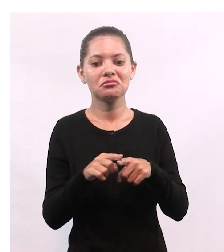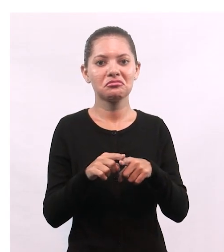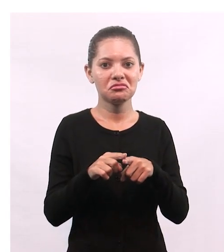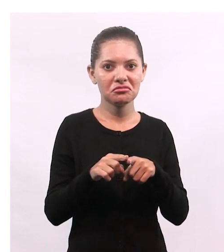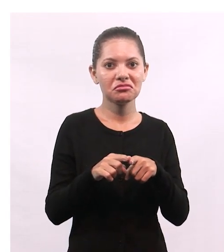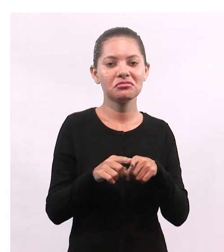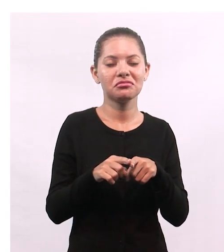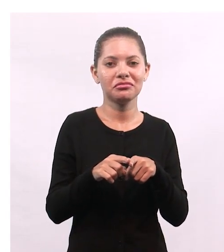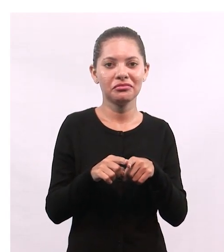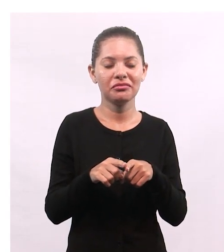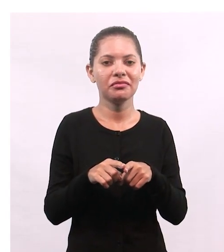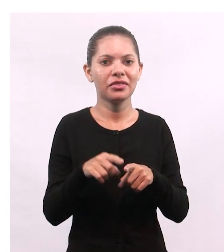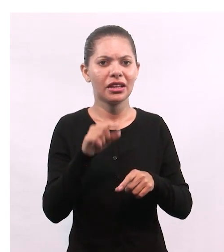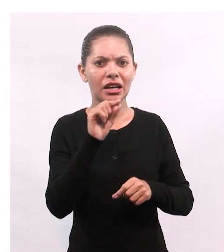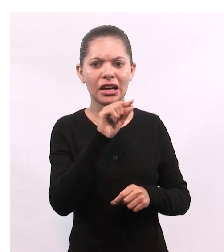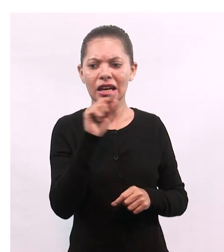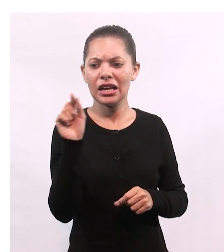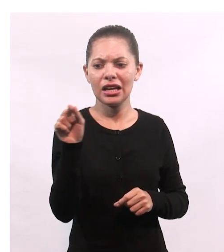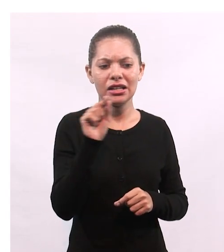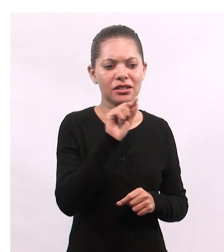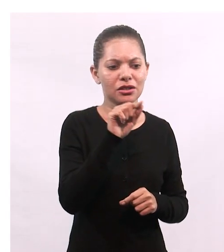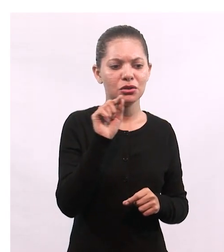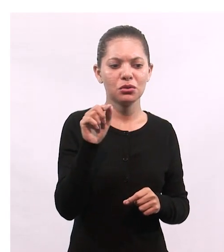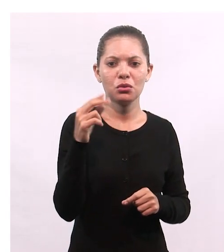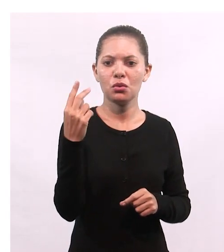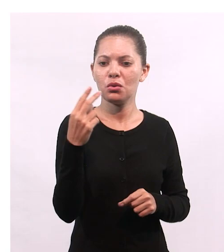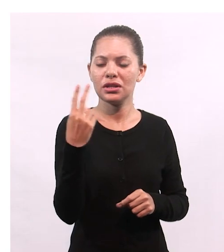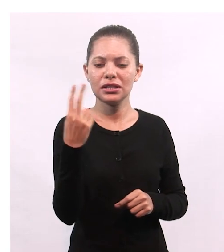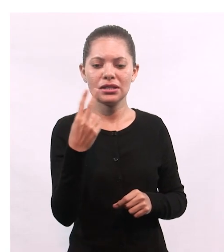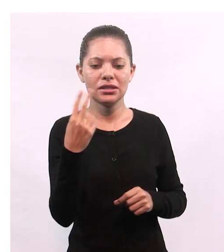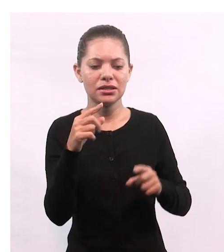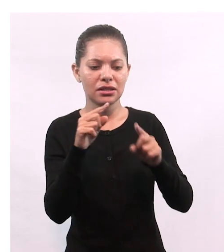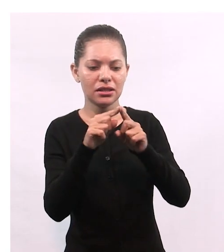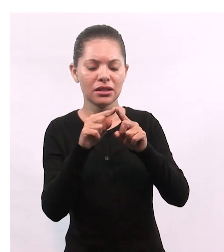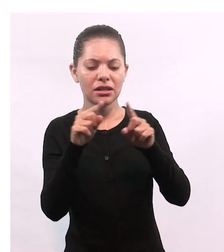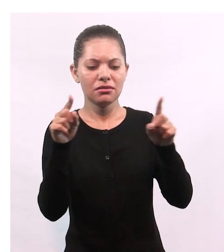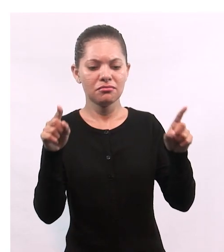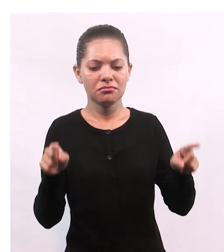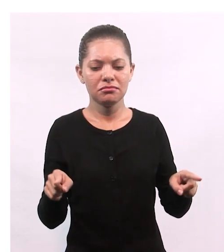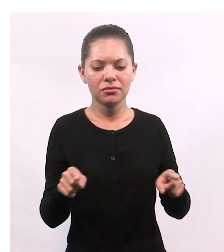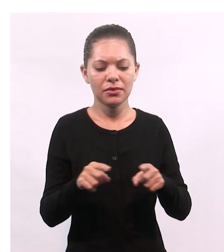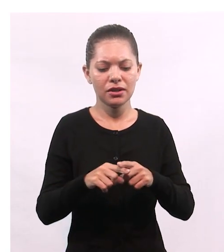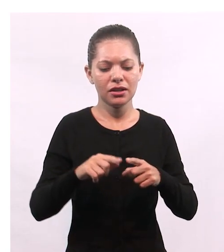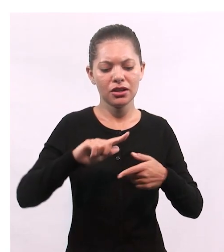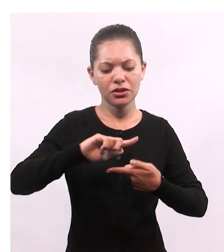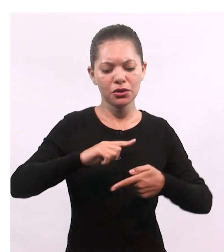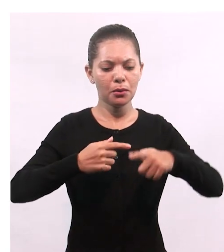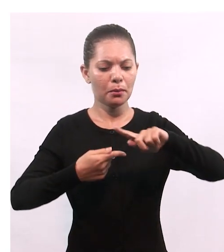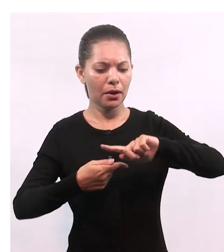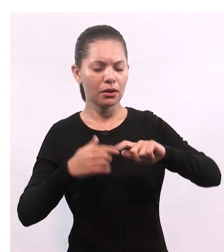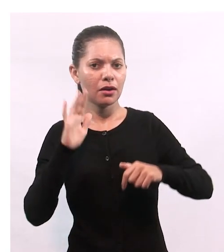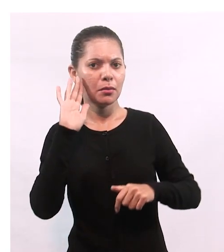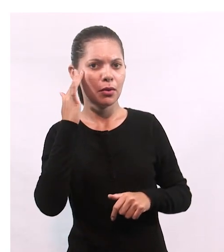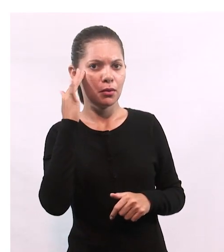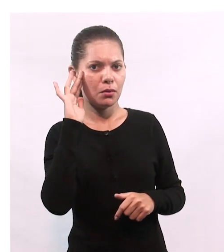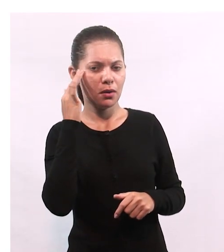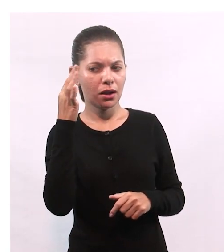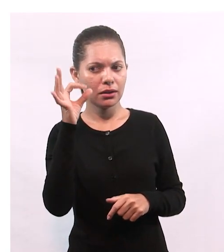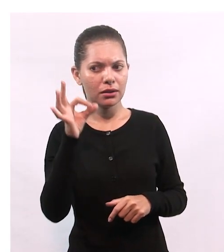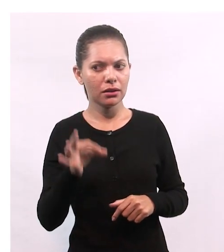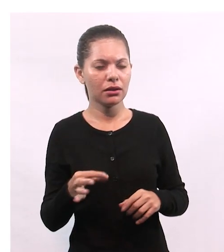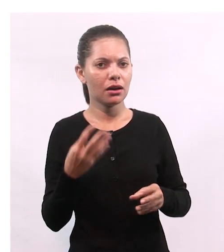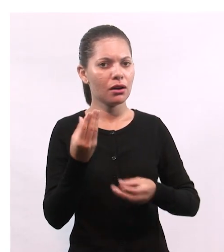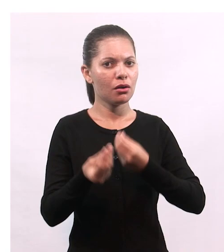quadrado. Essa construção geométrica a partir dessas figuras vai facilitar a compreensão,